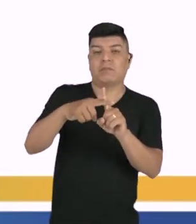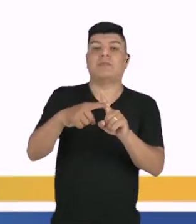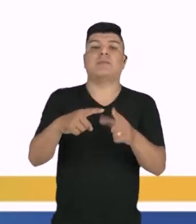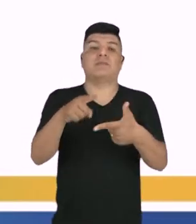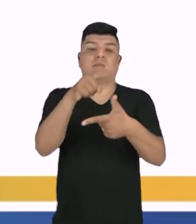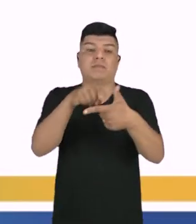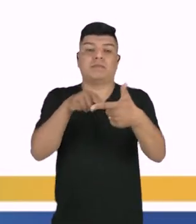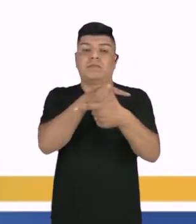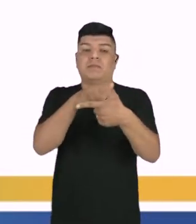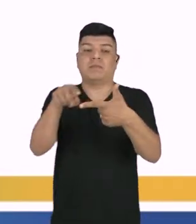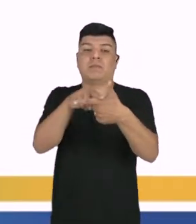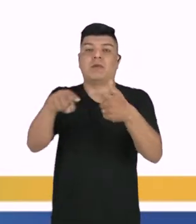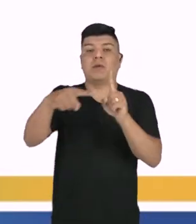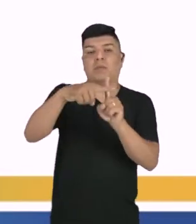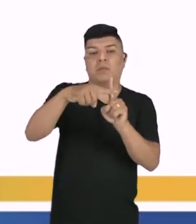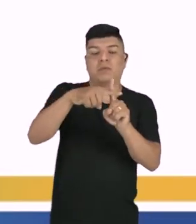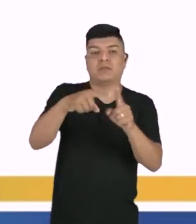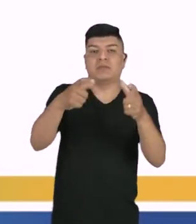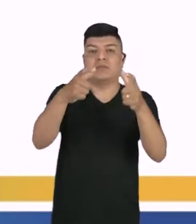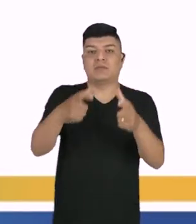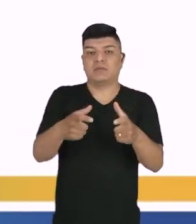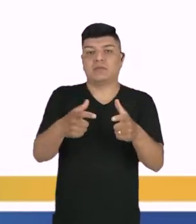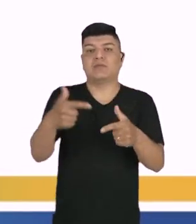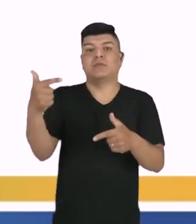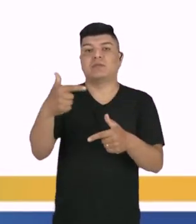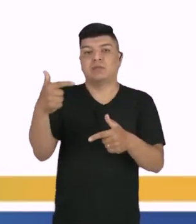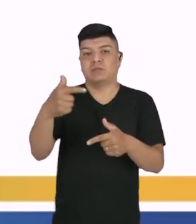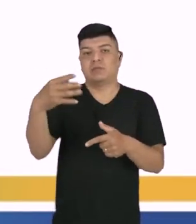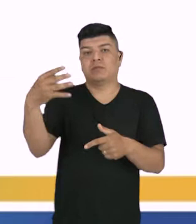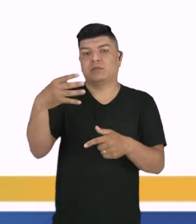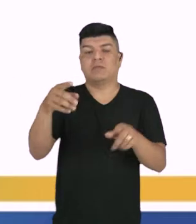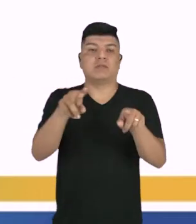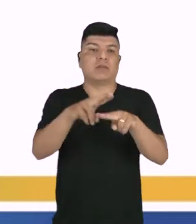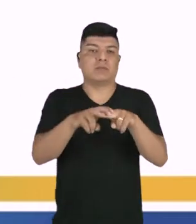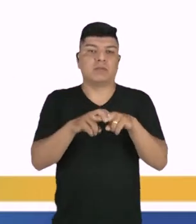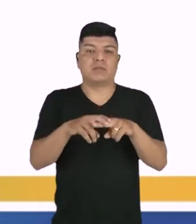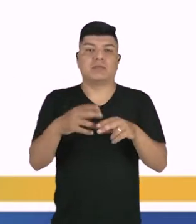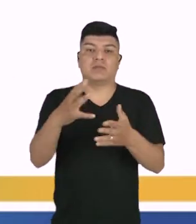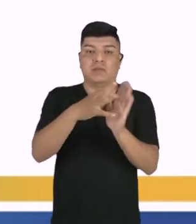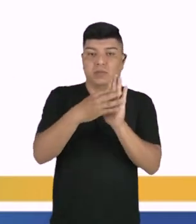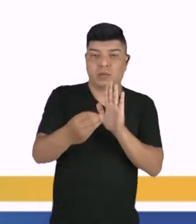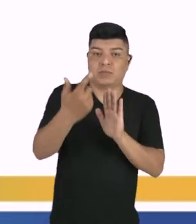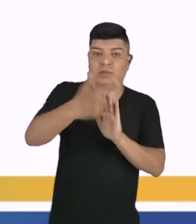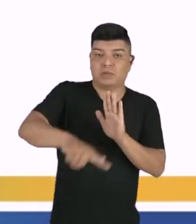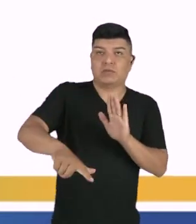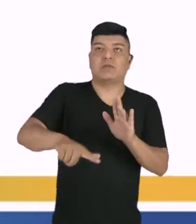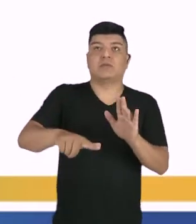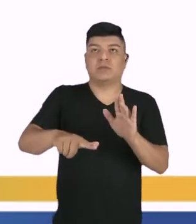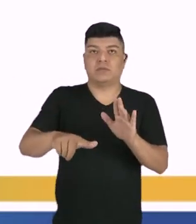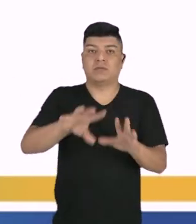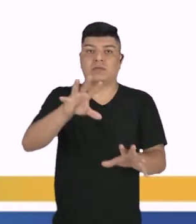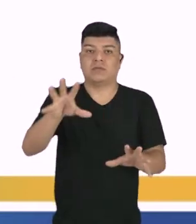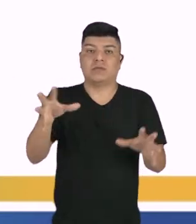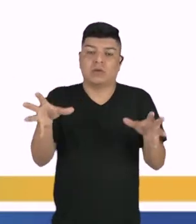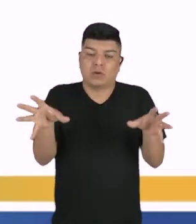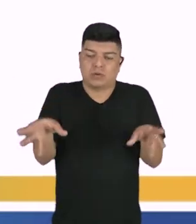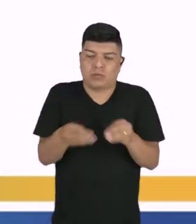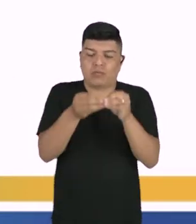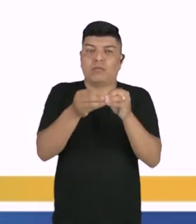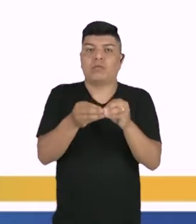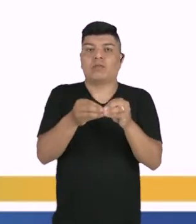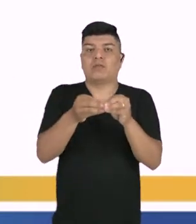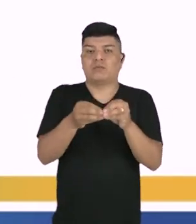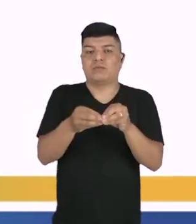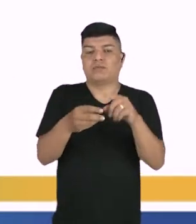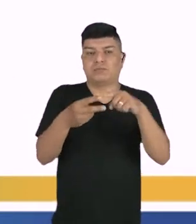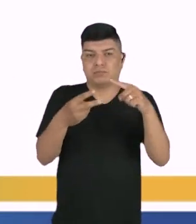cosseno positivo temos no segundo e quarto. Então, como repetimos aí, né, a fusão das